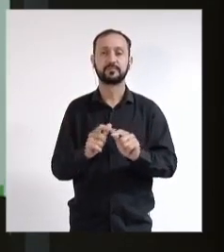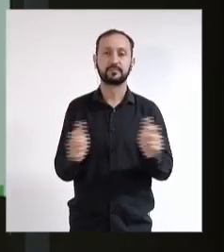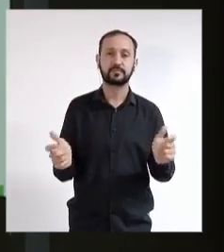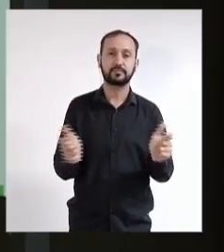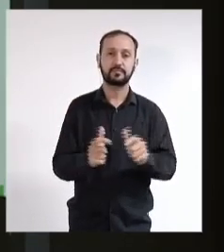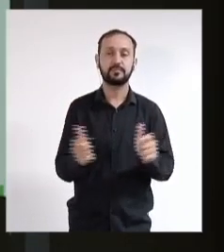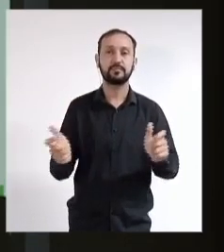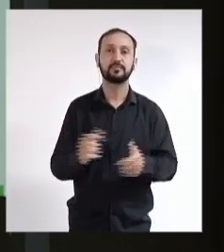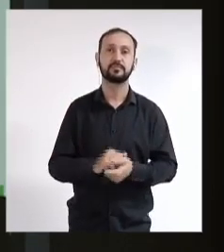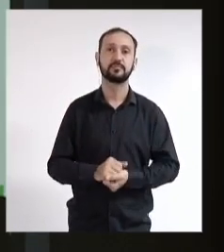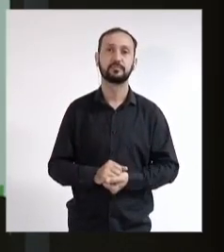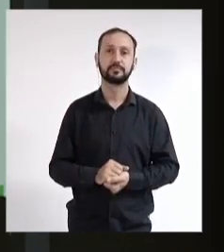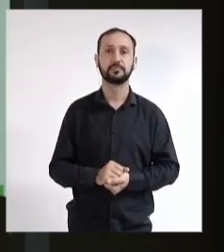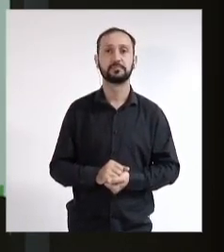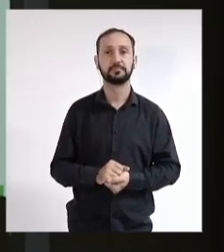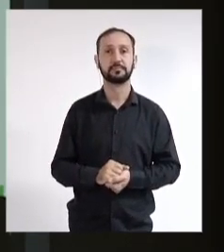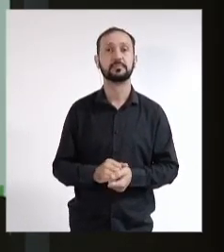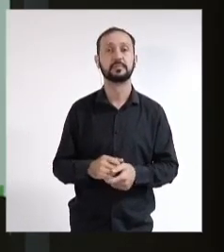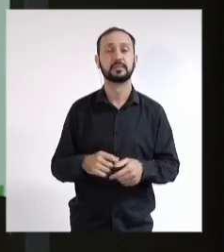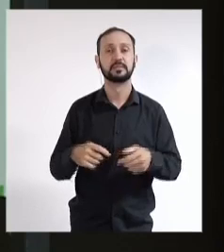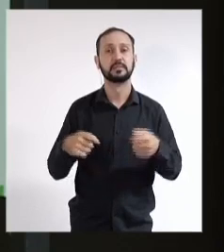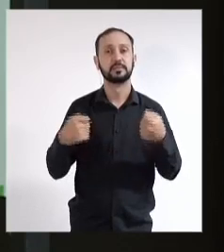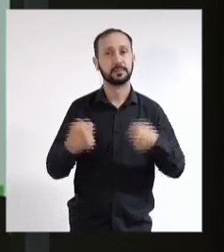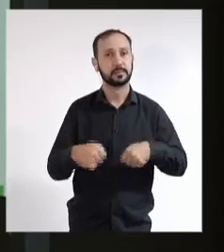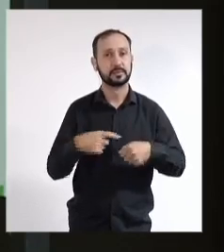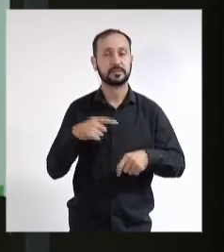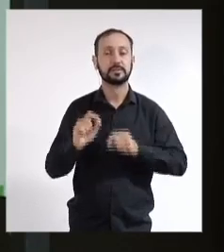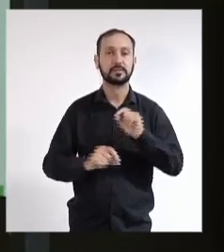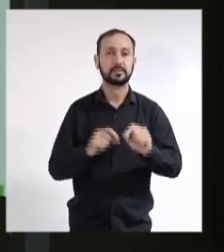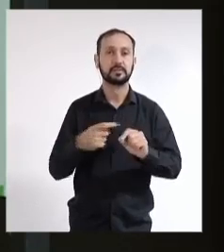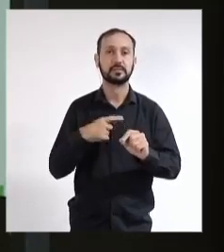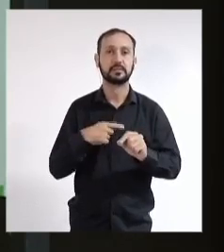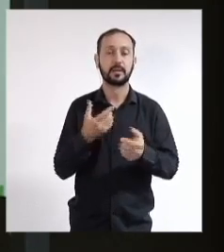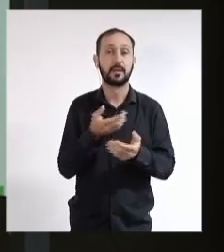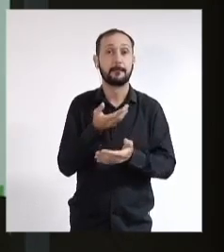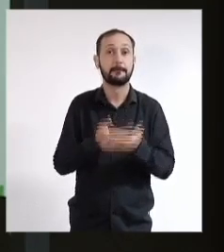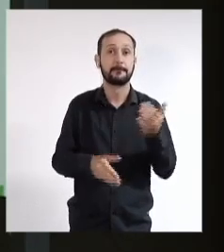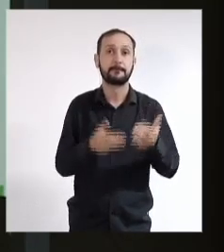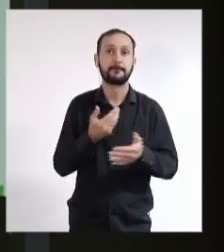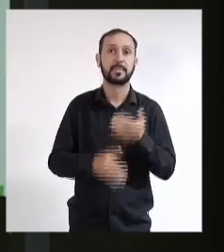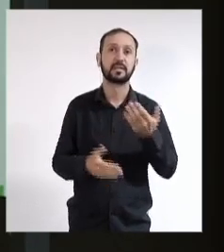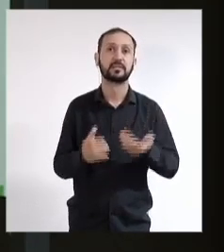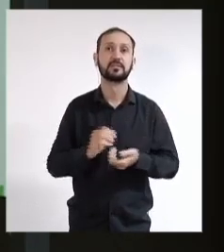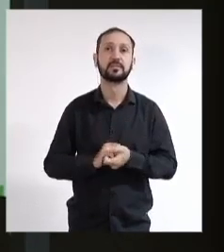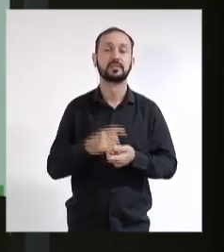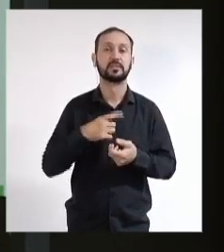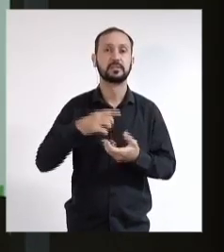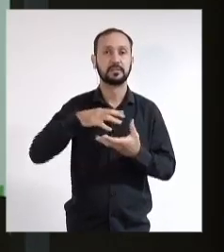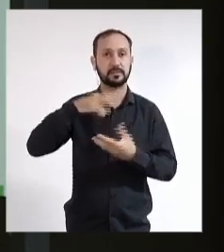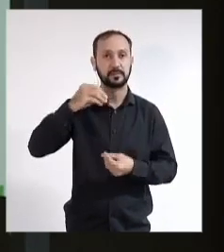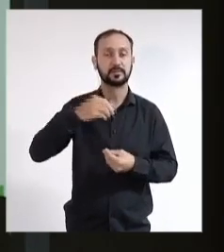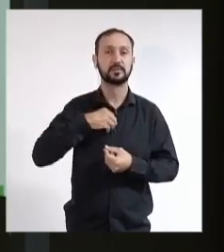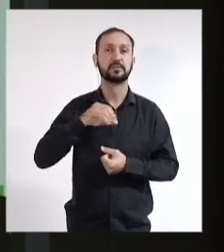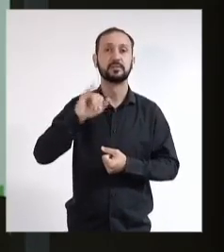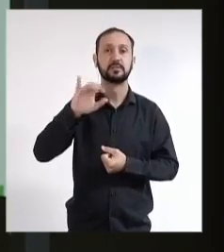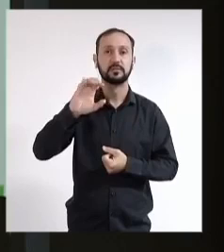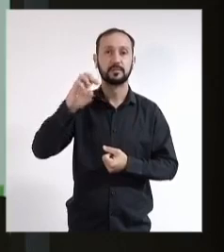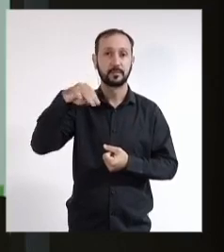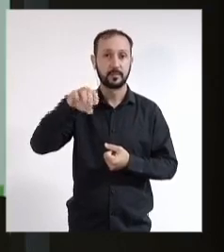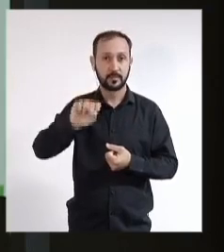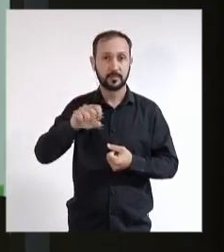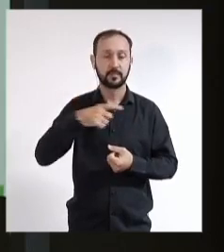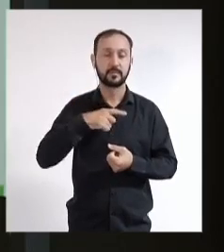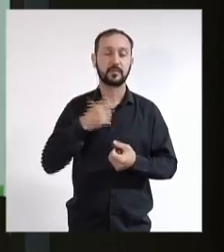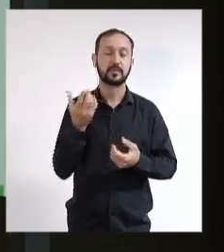diminui componente mas a gente tá podemos estar perdendo esse espírito do icms ecológico a indenizar os